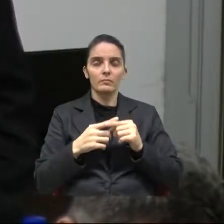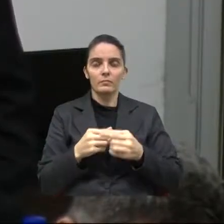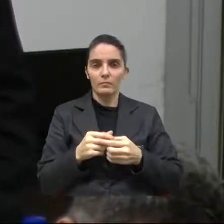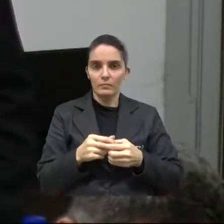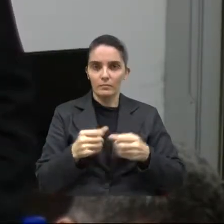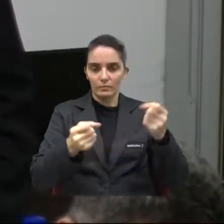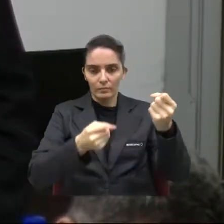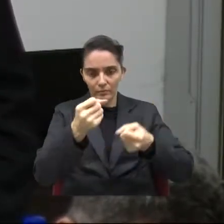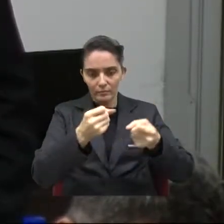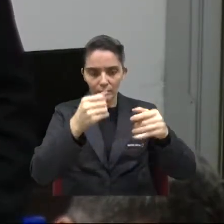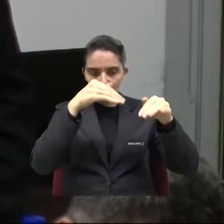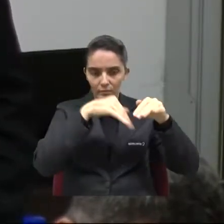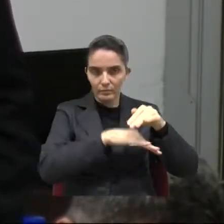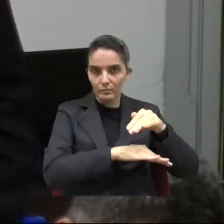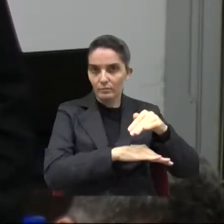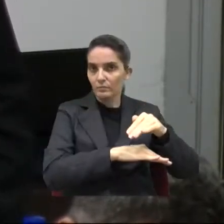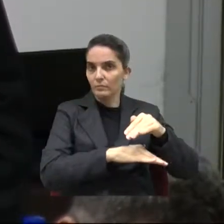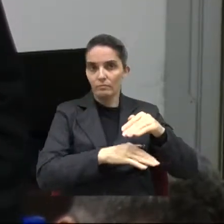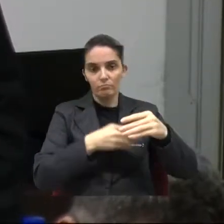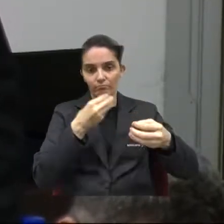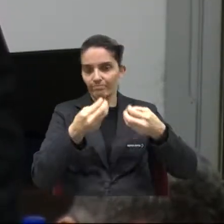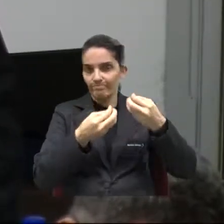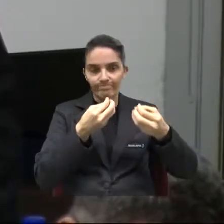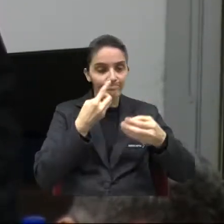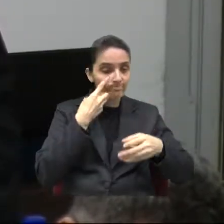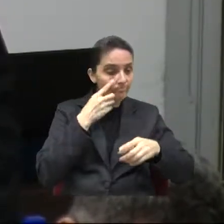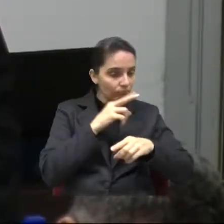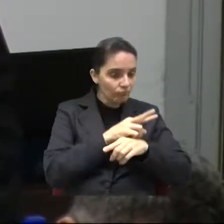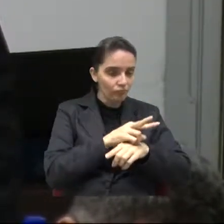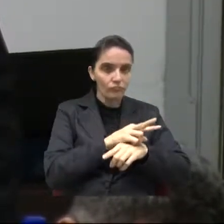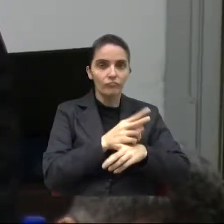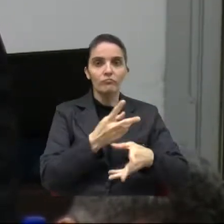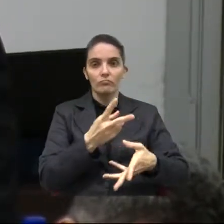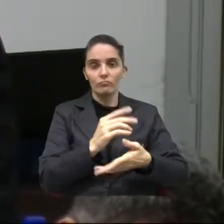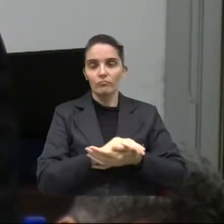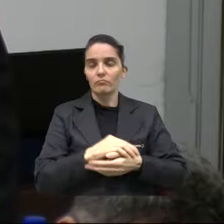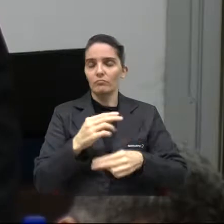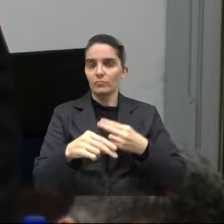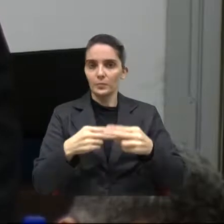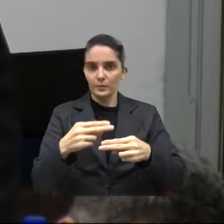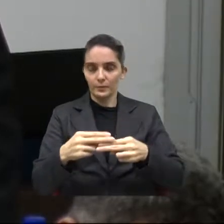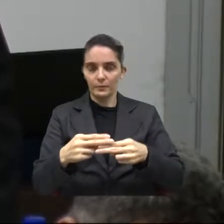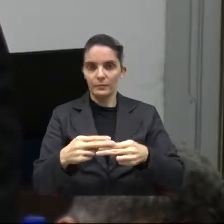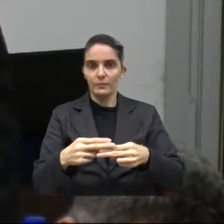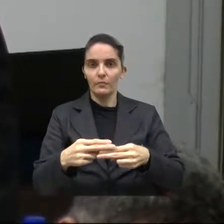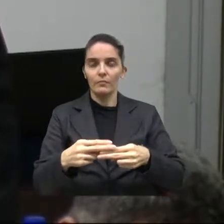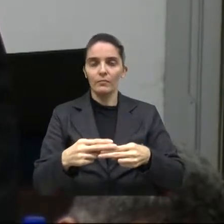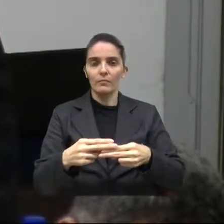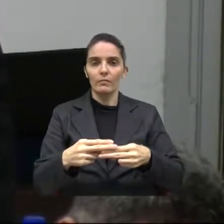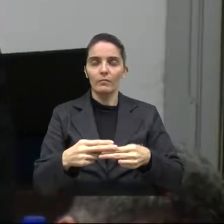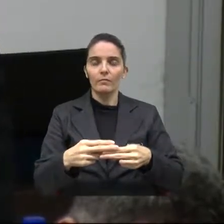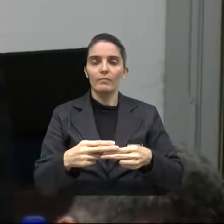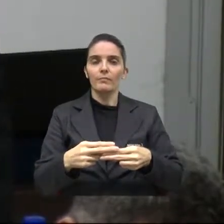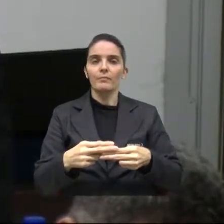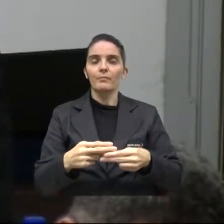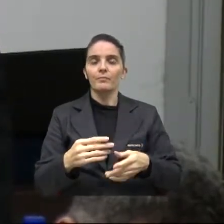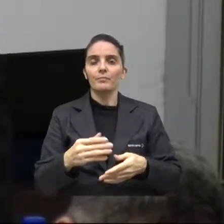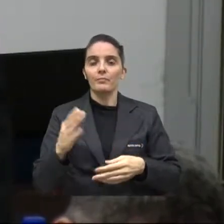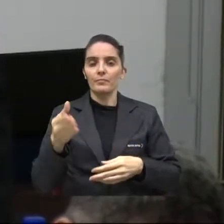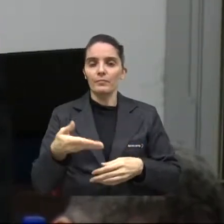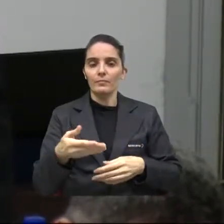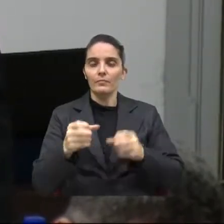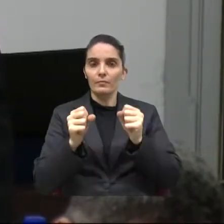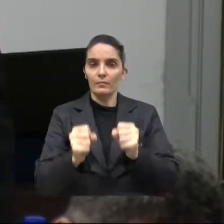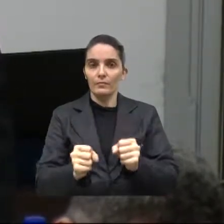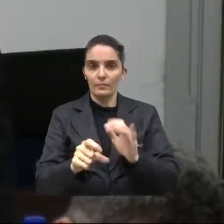o armazenamento, não dava para fazer essa fiscalização. Então, desta forma, a gente pode atualizar